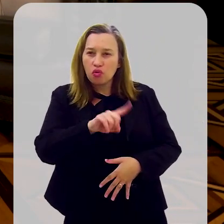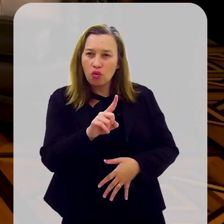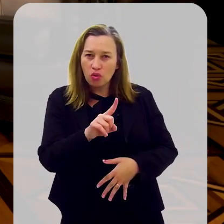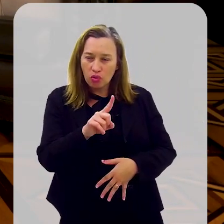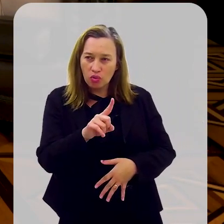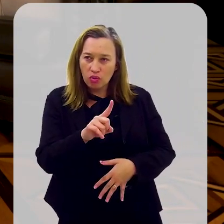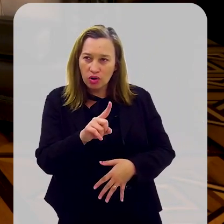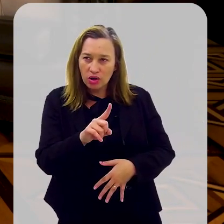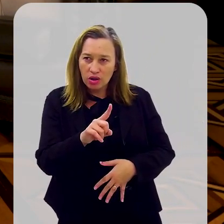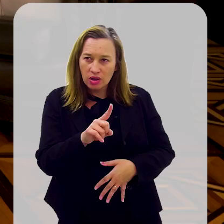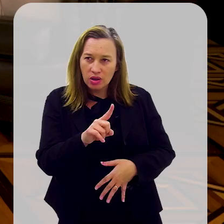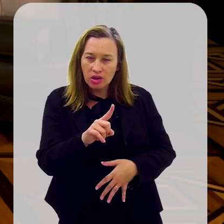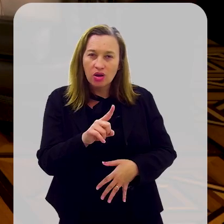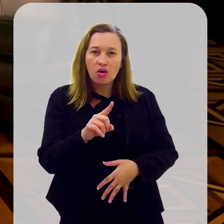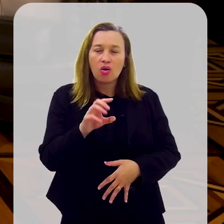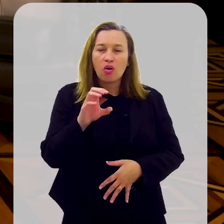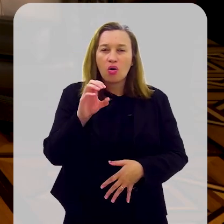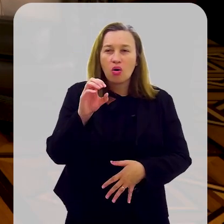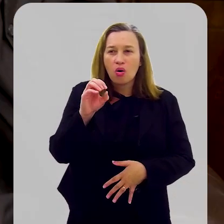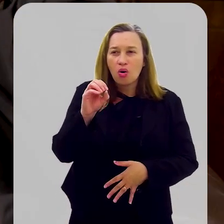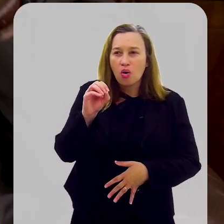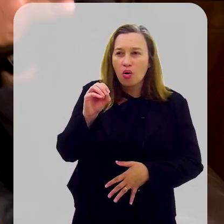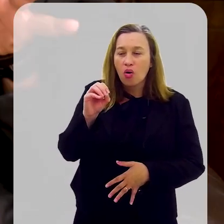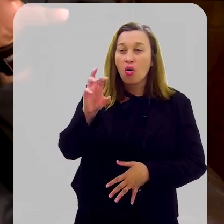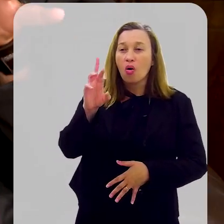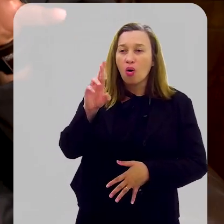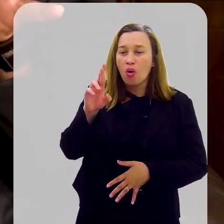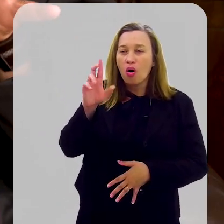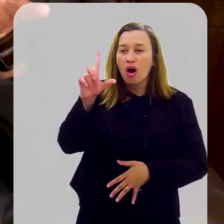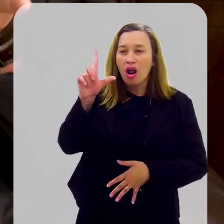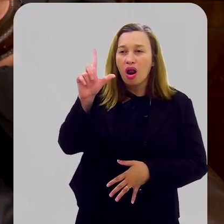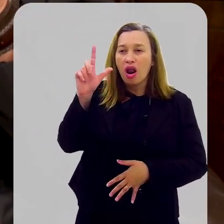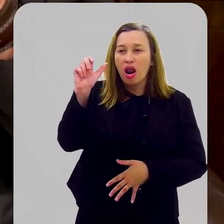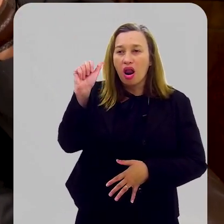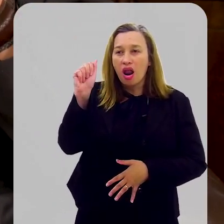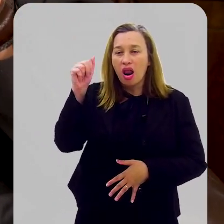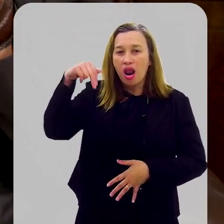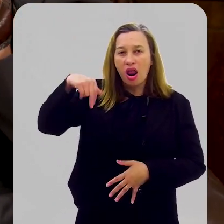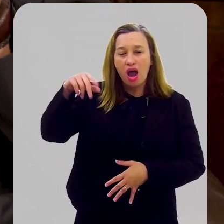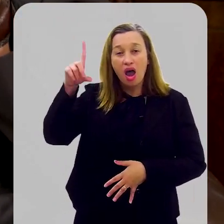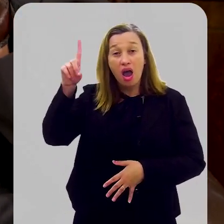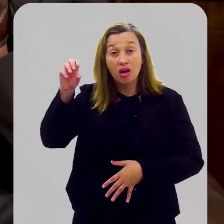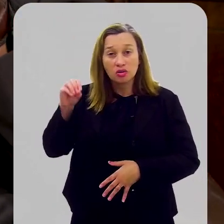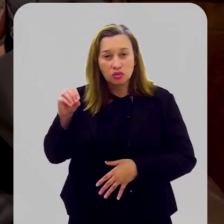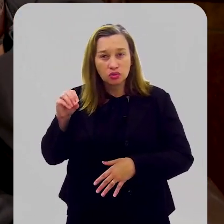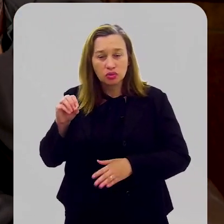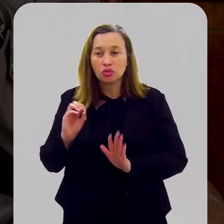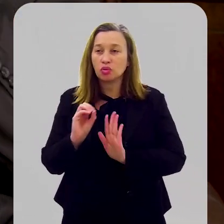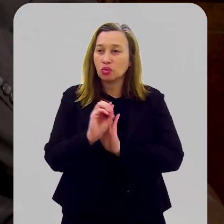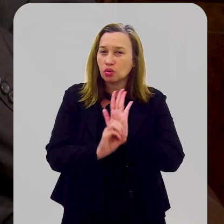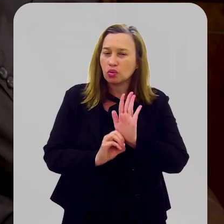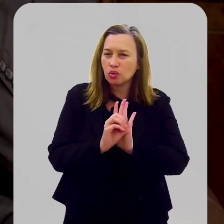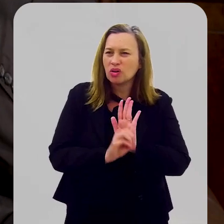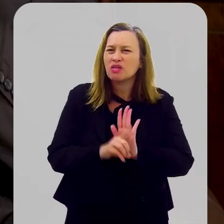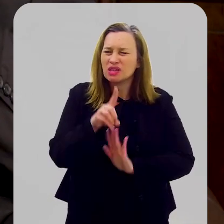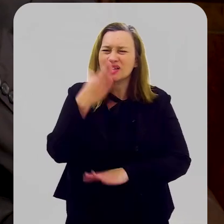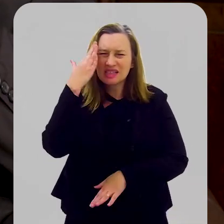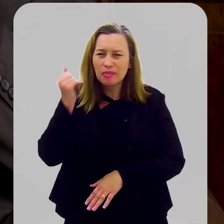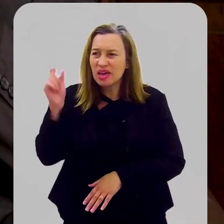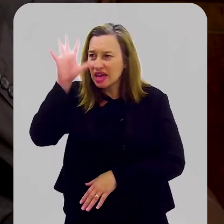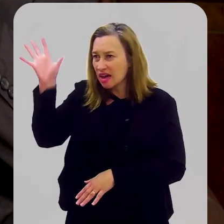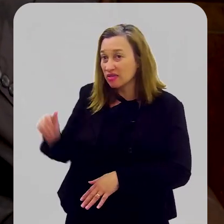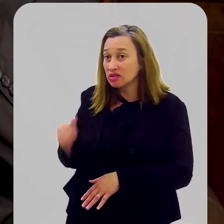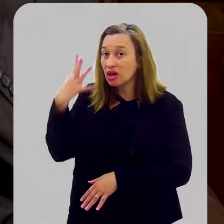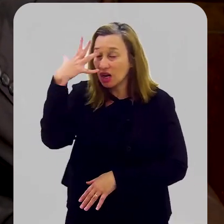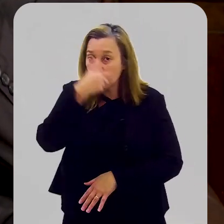eu fui para Los Angeles, depois ali para Orlando, Boca Raton, e eu falei assim, gente, que coisa linda. E tu sabia que a África do Sul é um